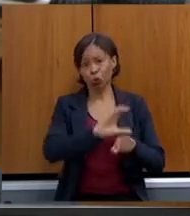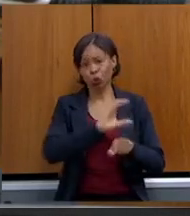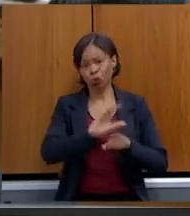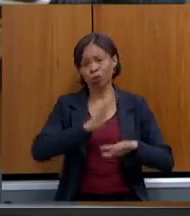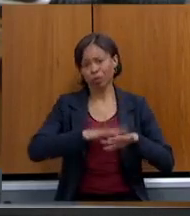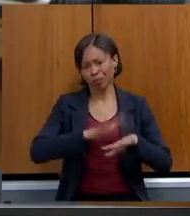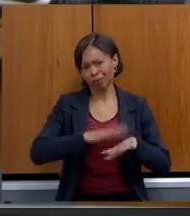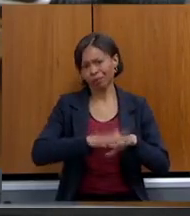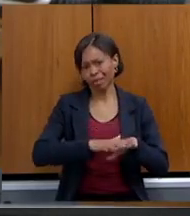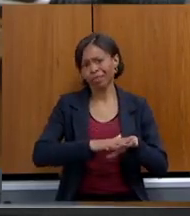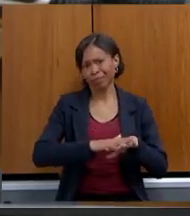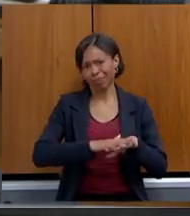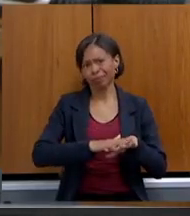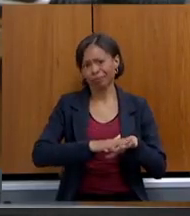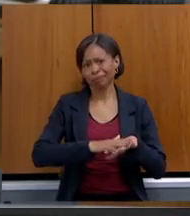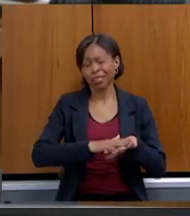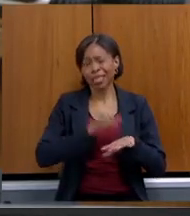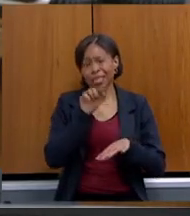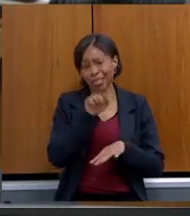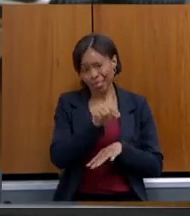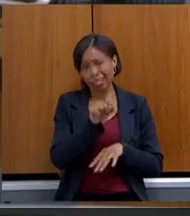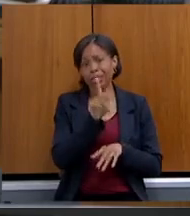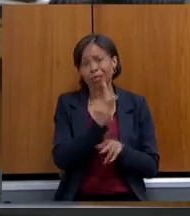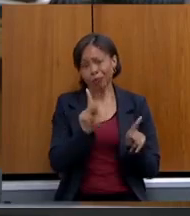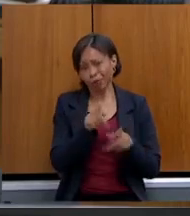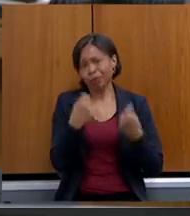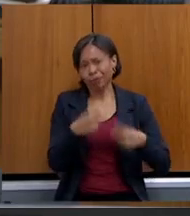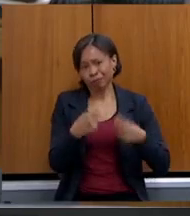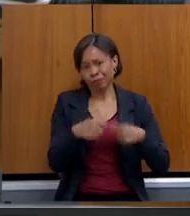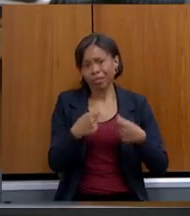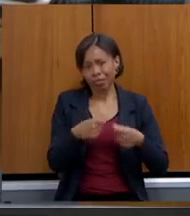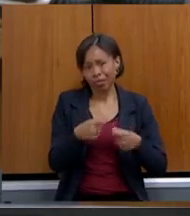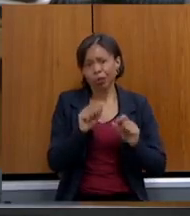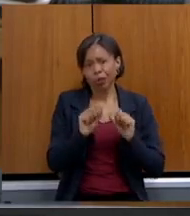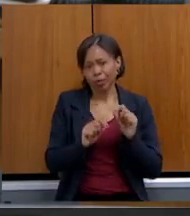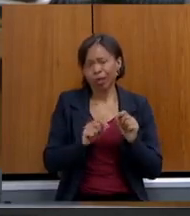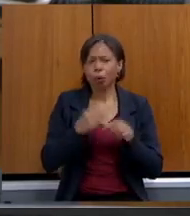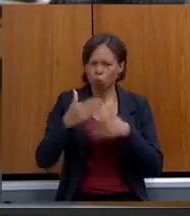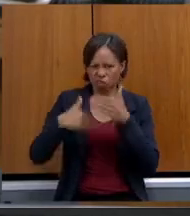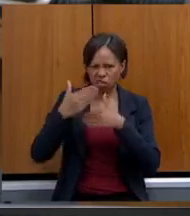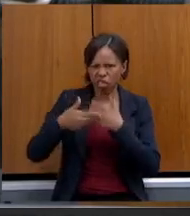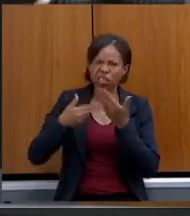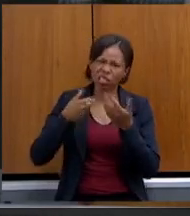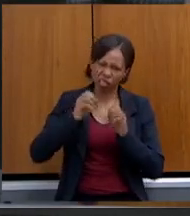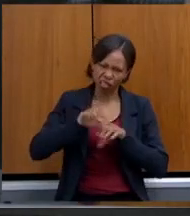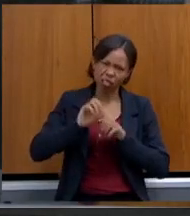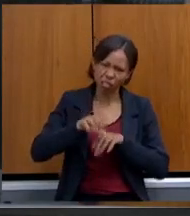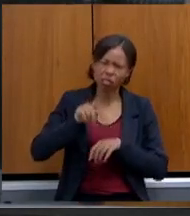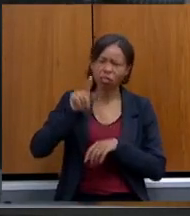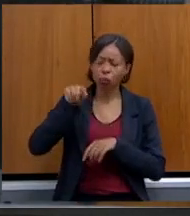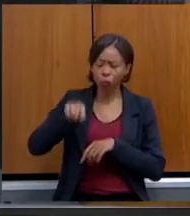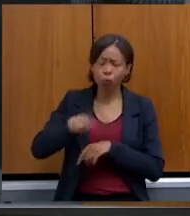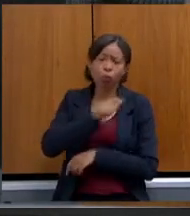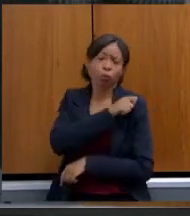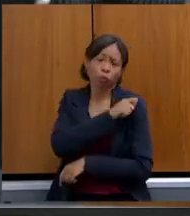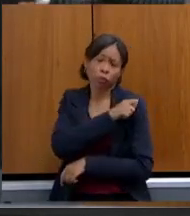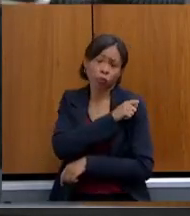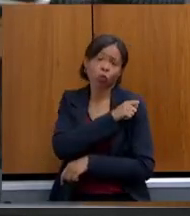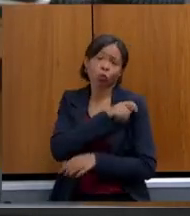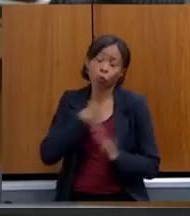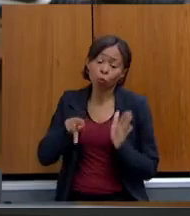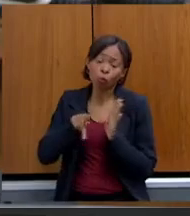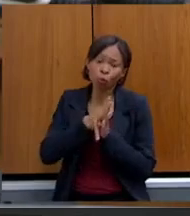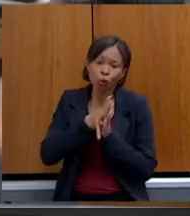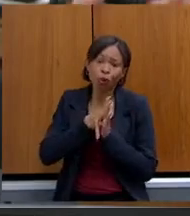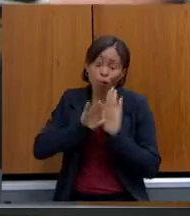licenciatura em matemática e ele precisa prover né o processo de aprendizagem a cada um dos Estudantes naquela é a formação